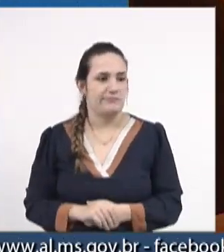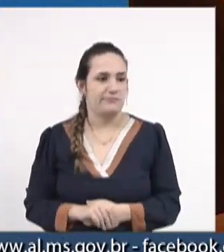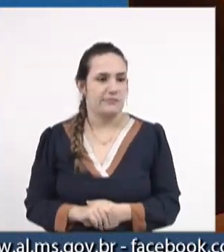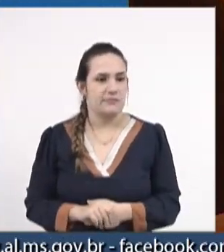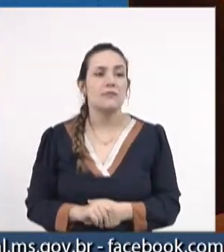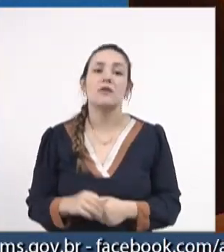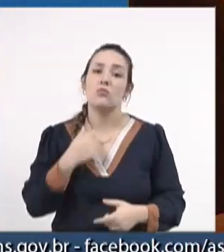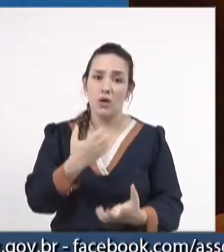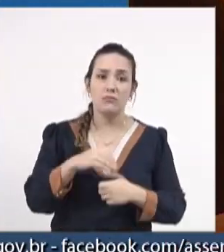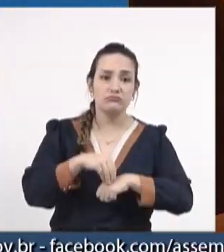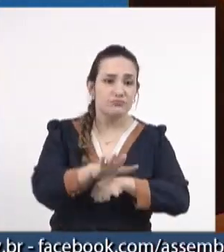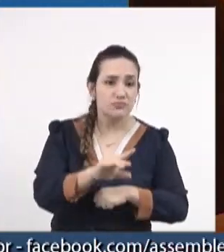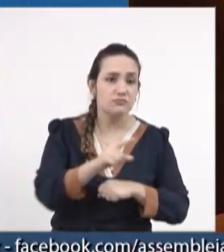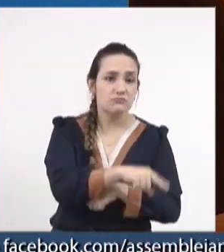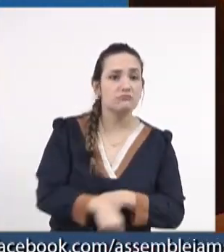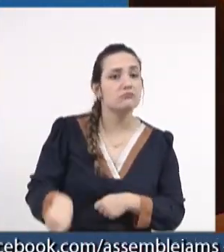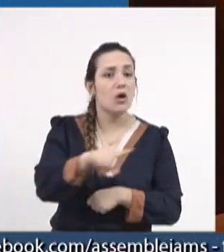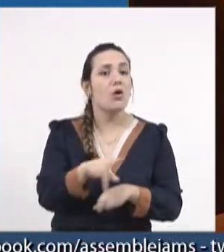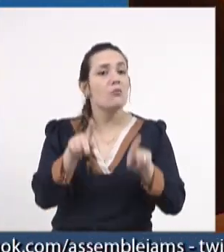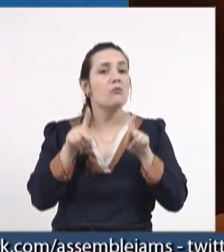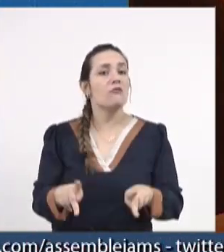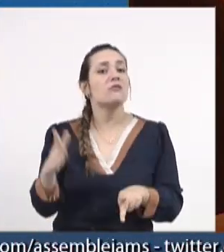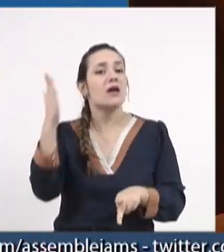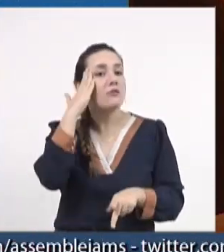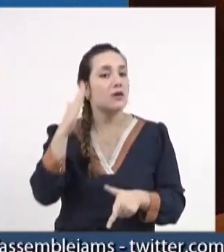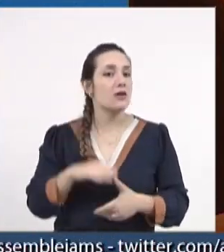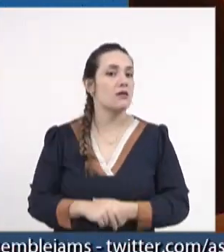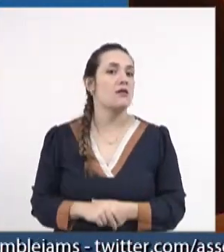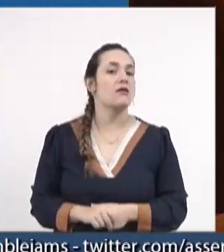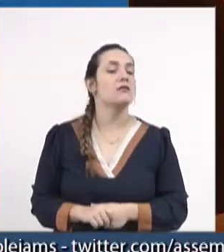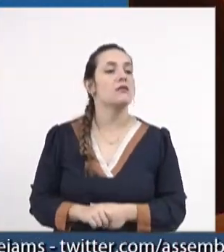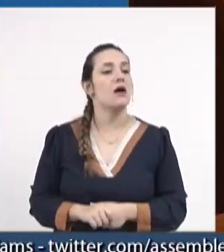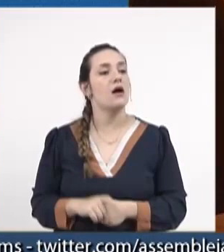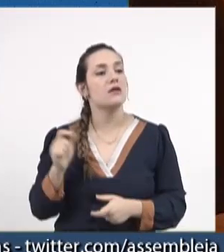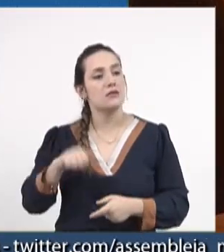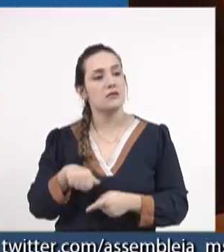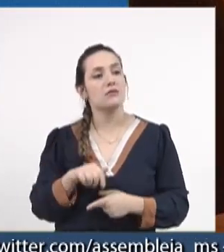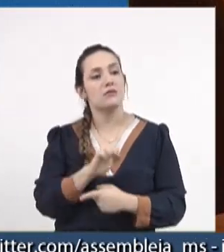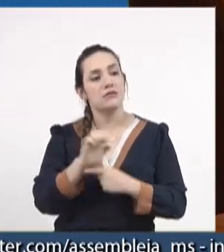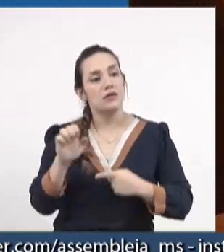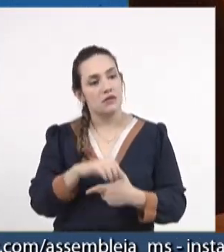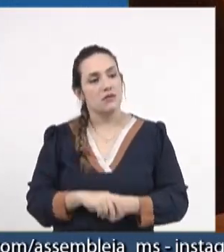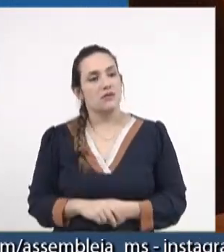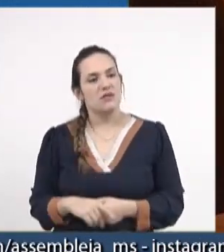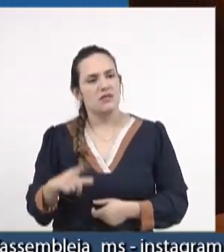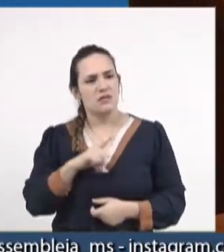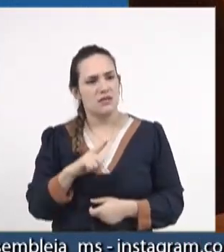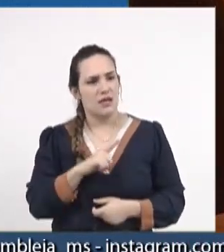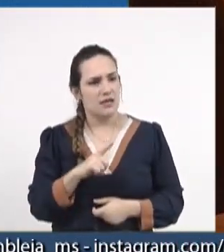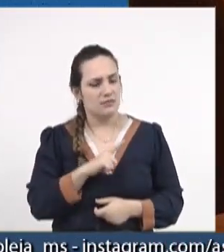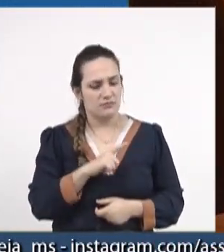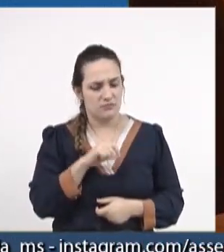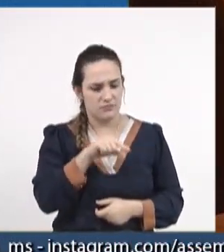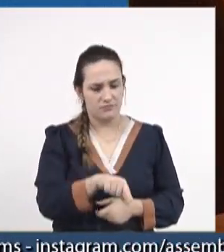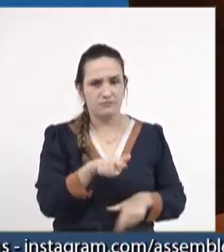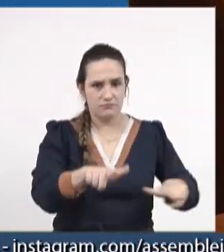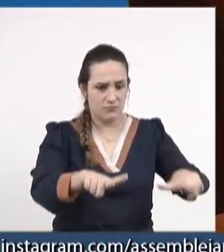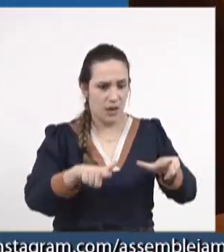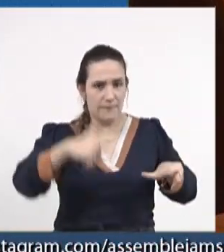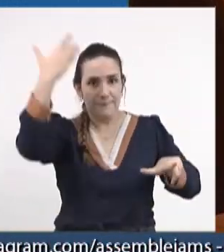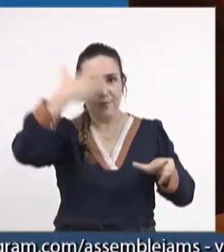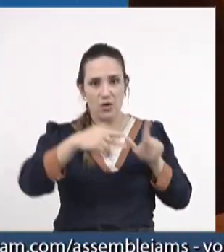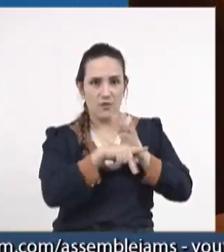para conhecimento da população aqui do nosso estado. Aqui tem o título,